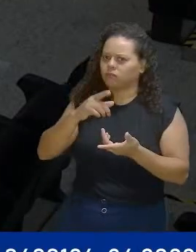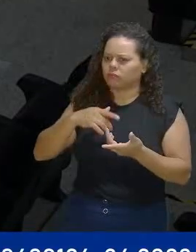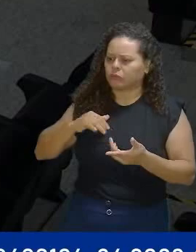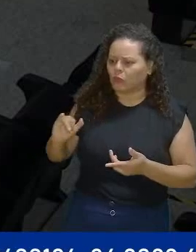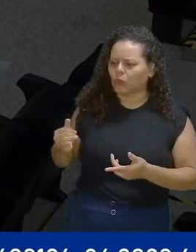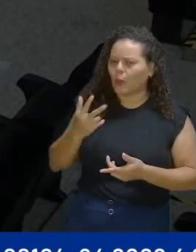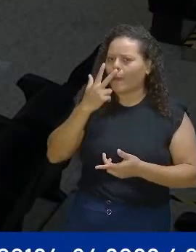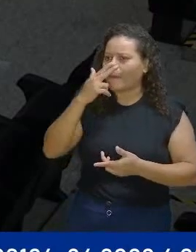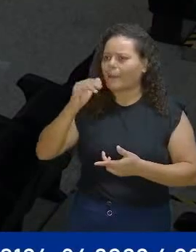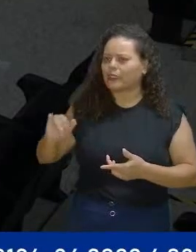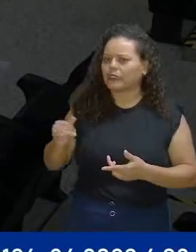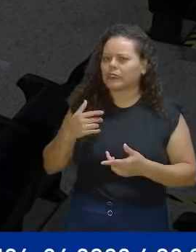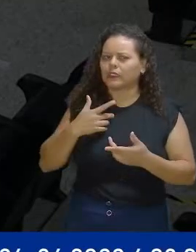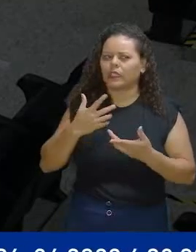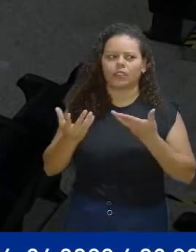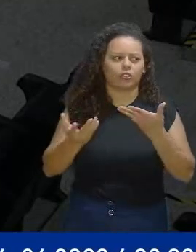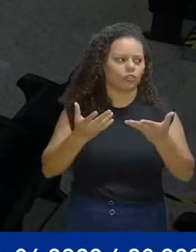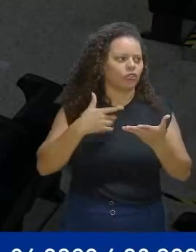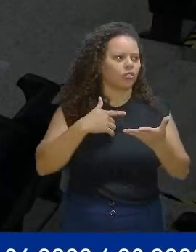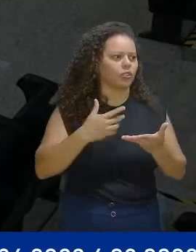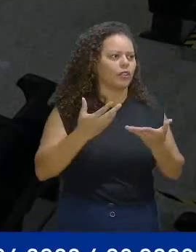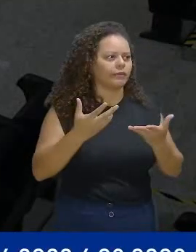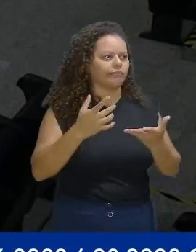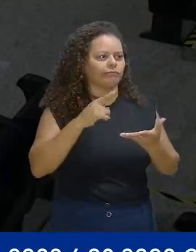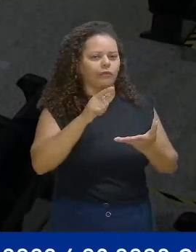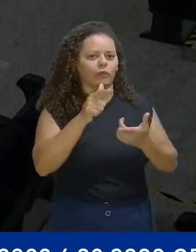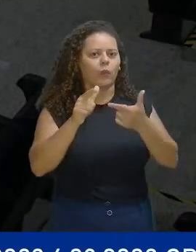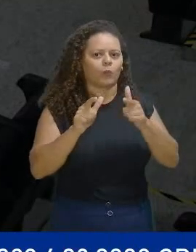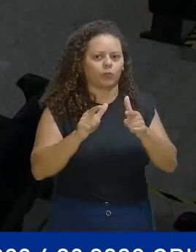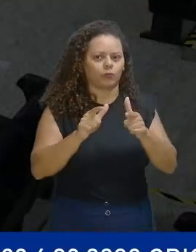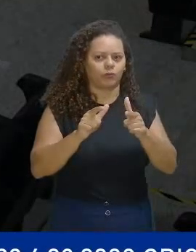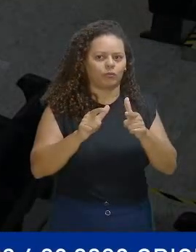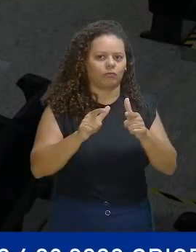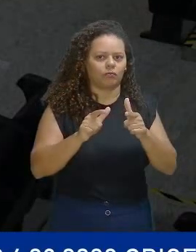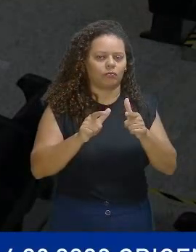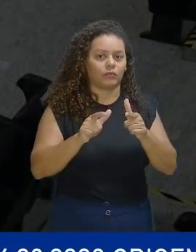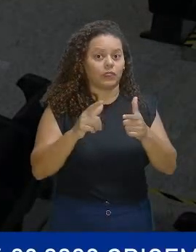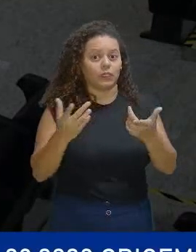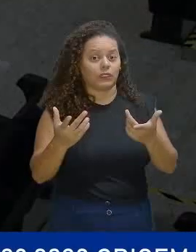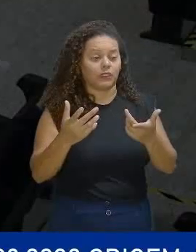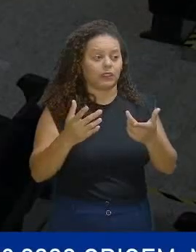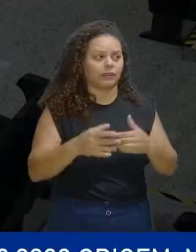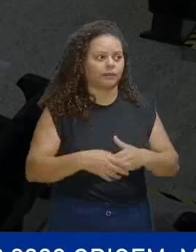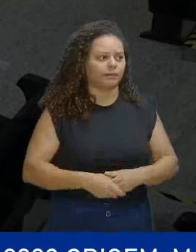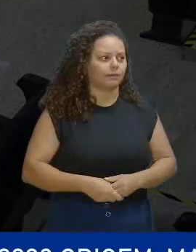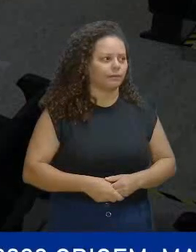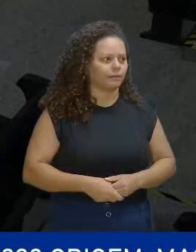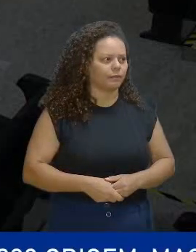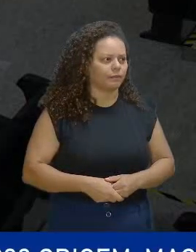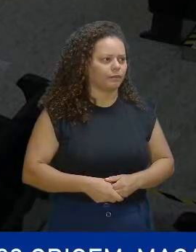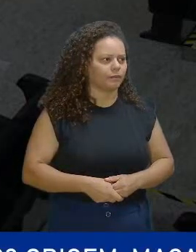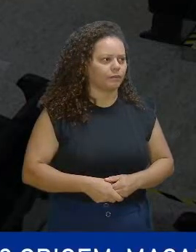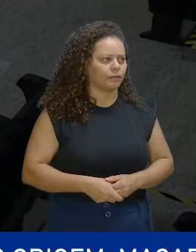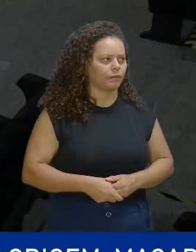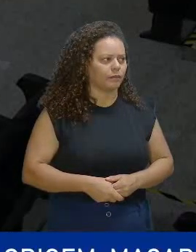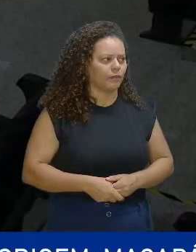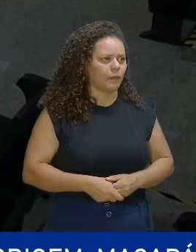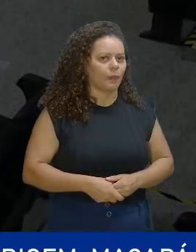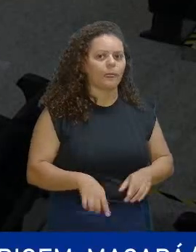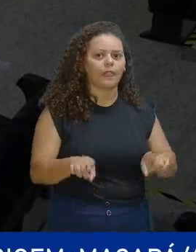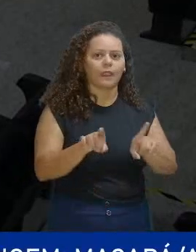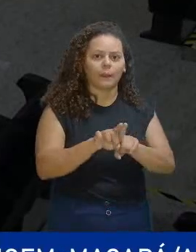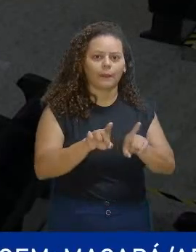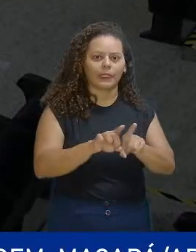para obter voto de terceiro ou para consegui-lo em exceção de outrem. Fecho aspas. Ocorre que, ainda que